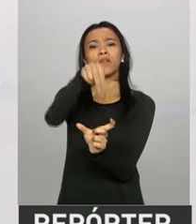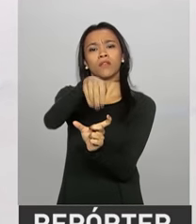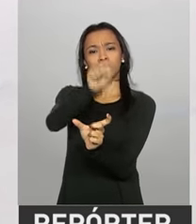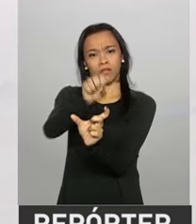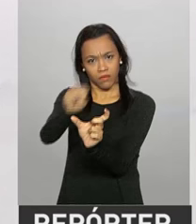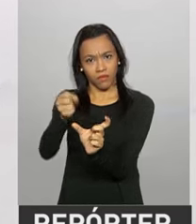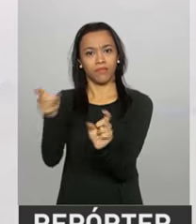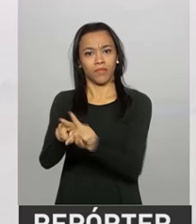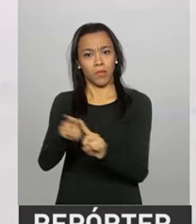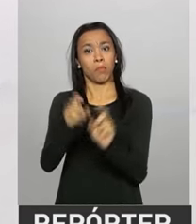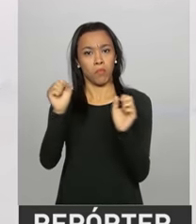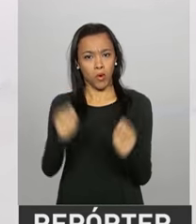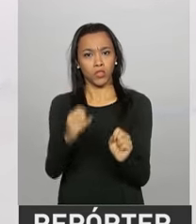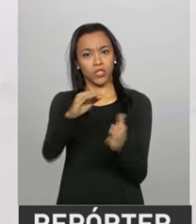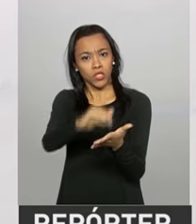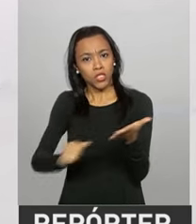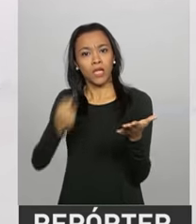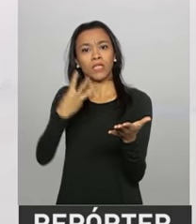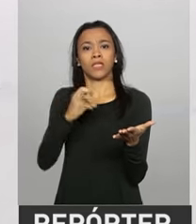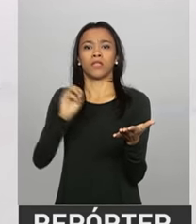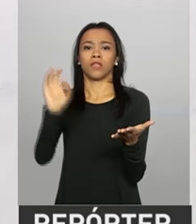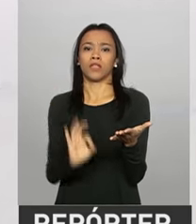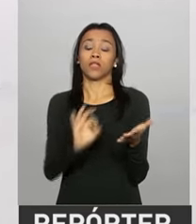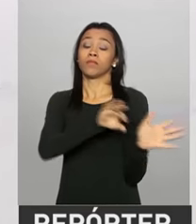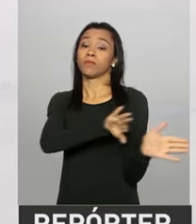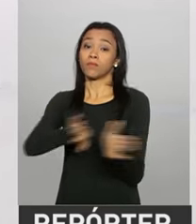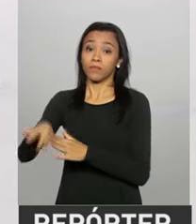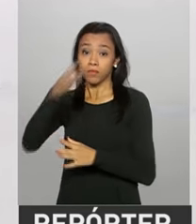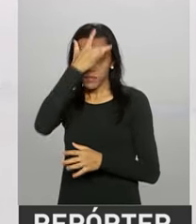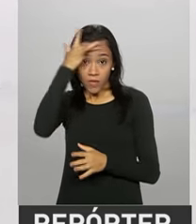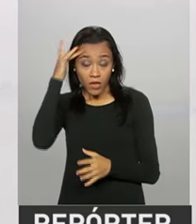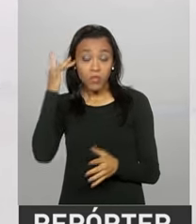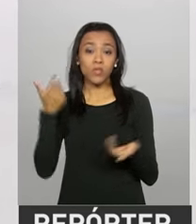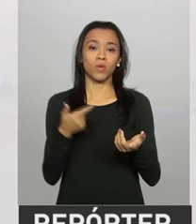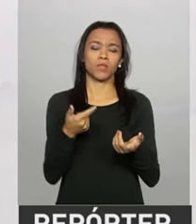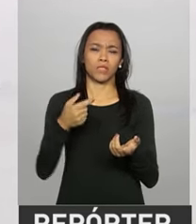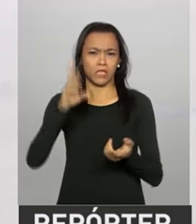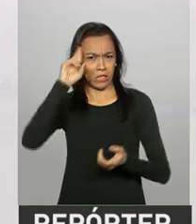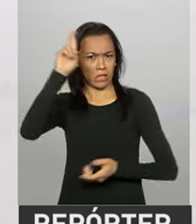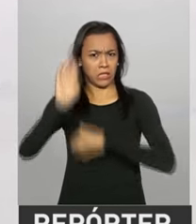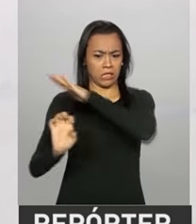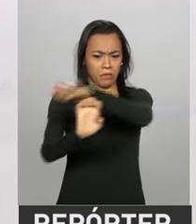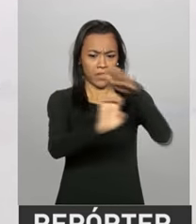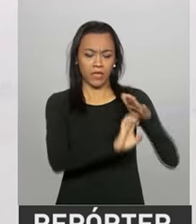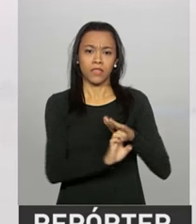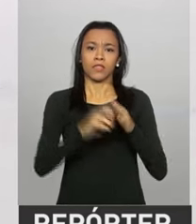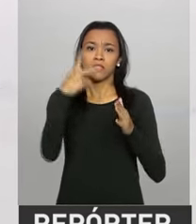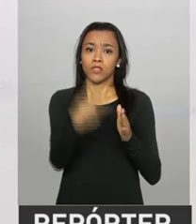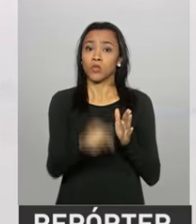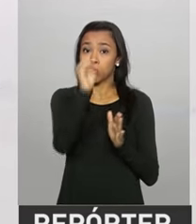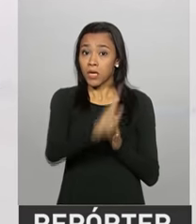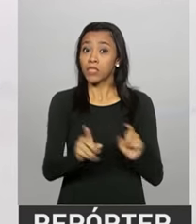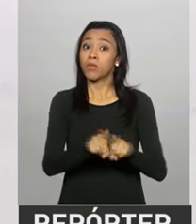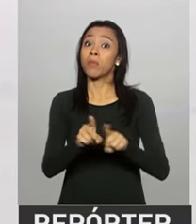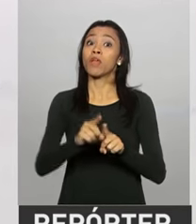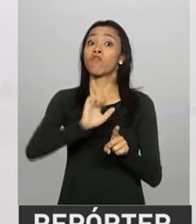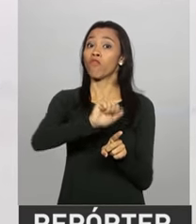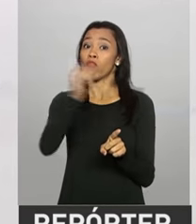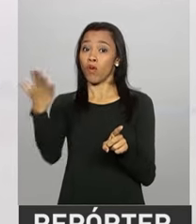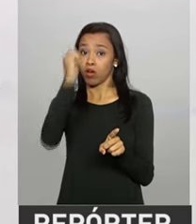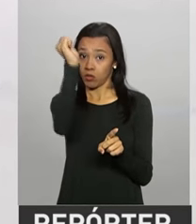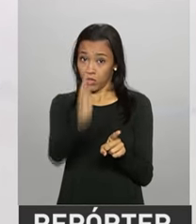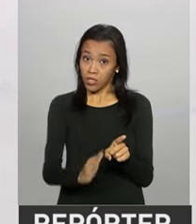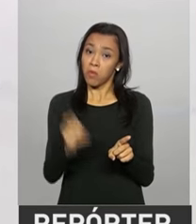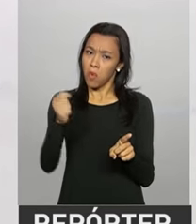O presidente também disse que os investidores brasileiros e estrangeiros devem retomar a sua confiança para que seja possível